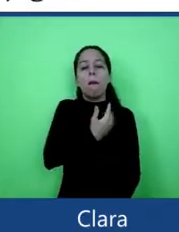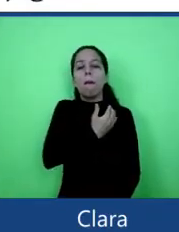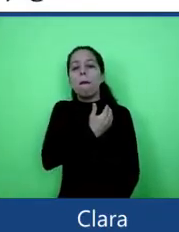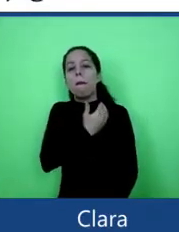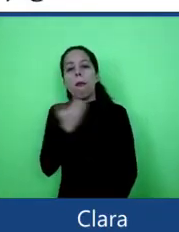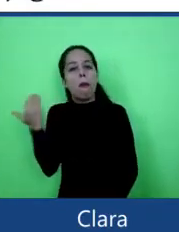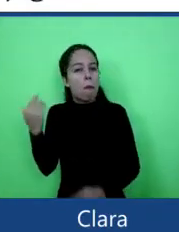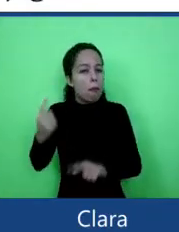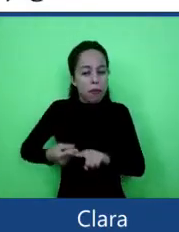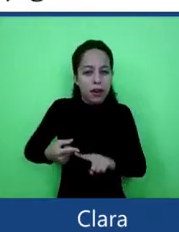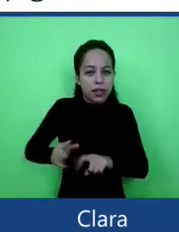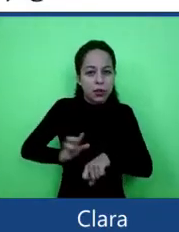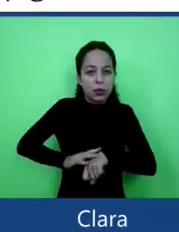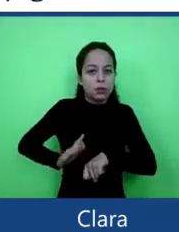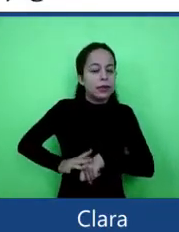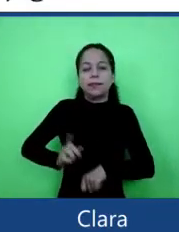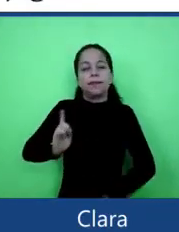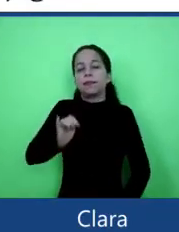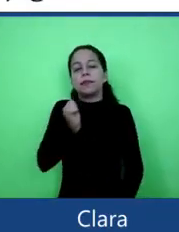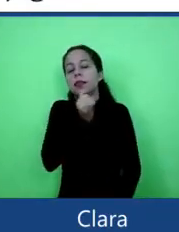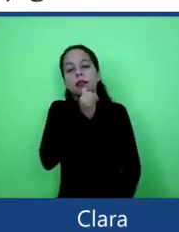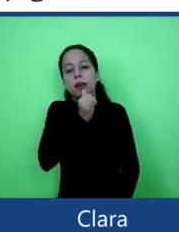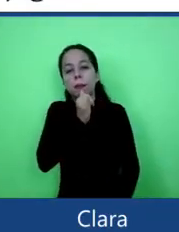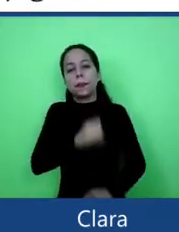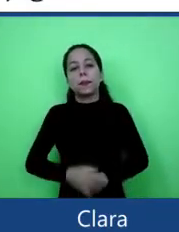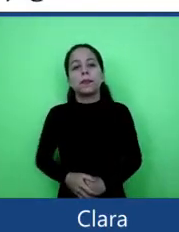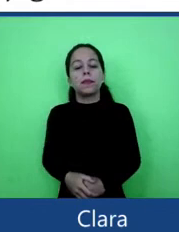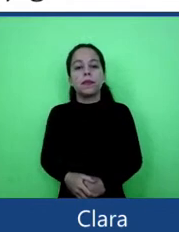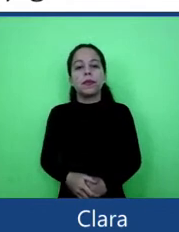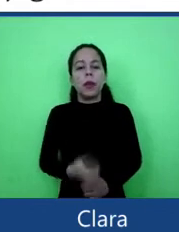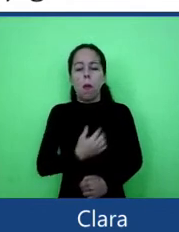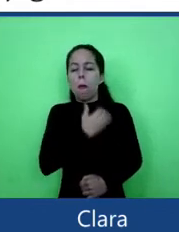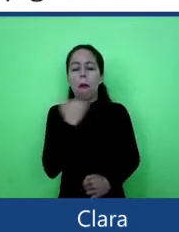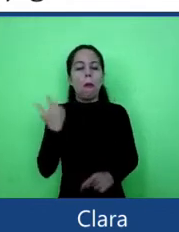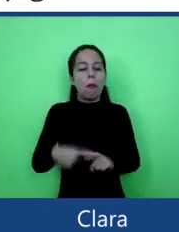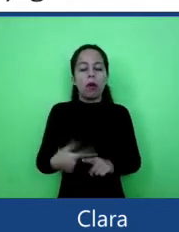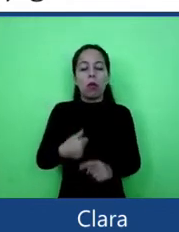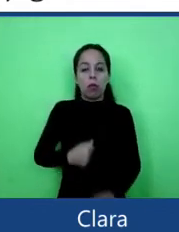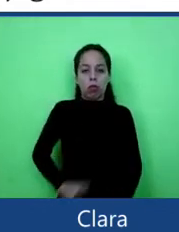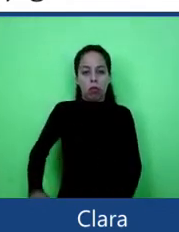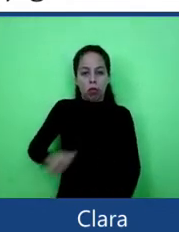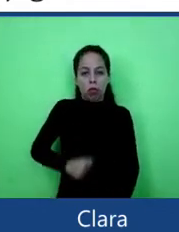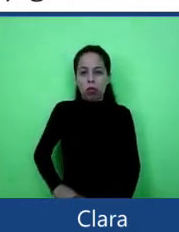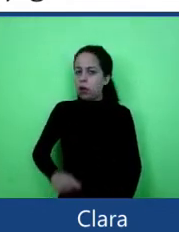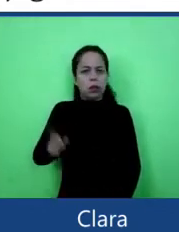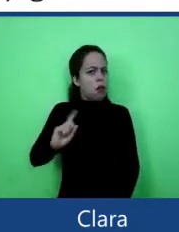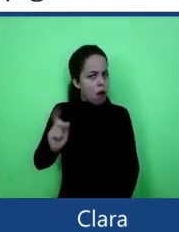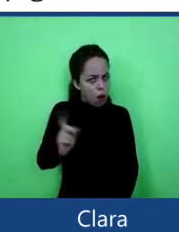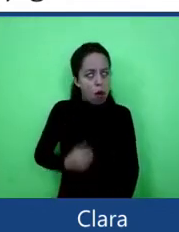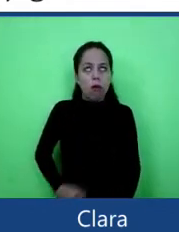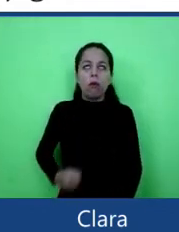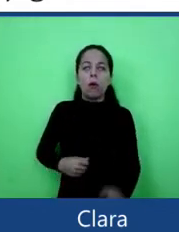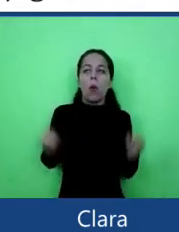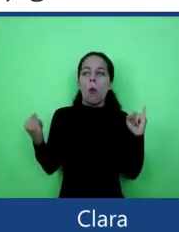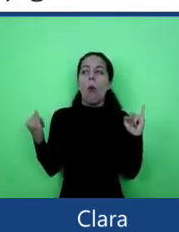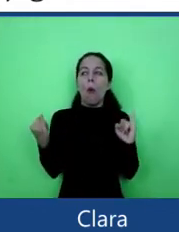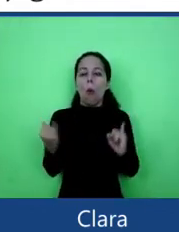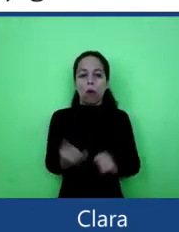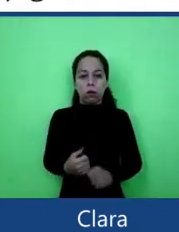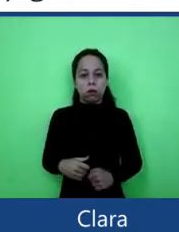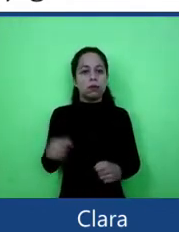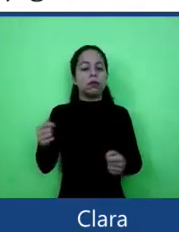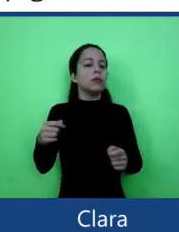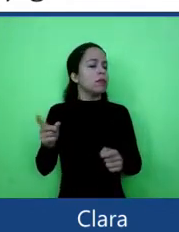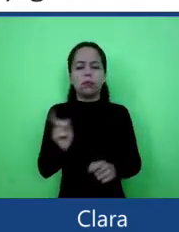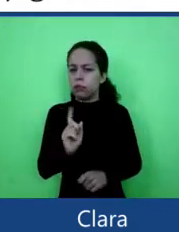exemplo, não morrer por diarreia, né, ter condições de aprender a ler, escrever, de ter participação